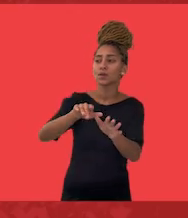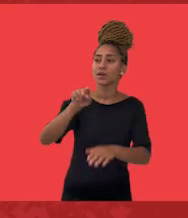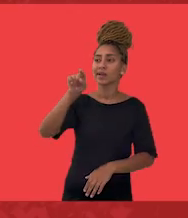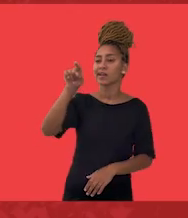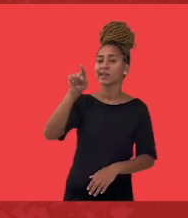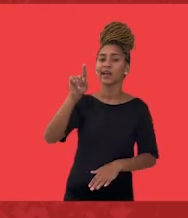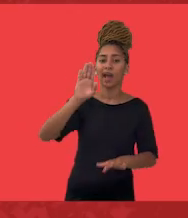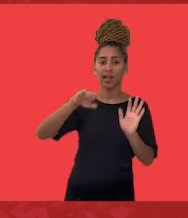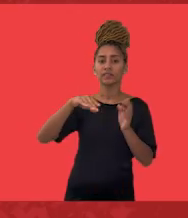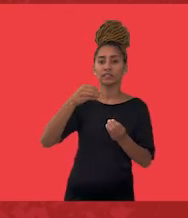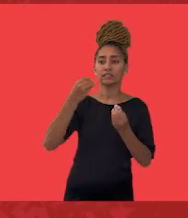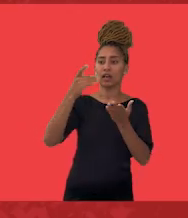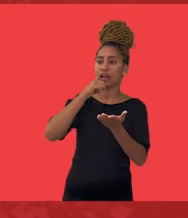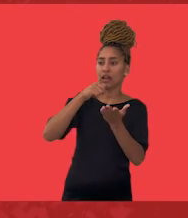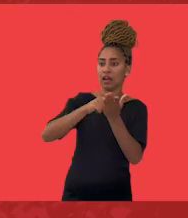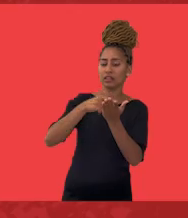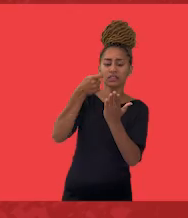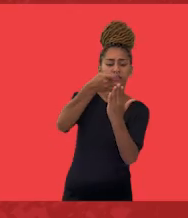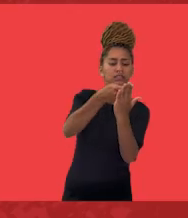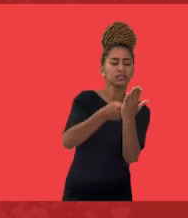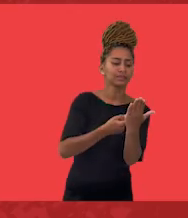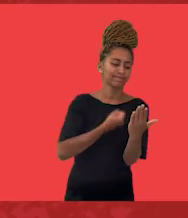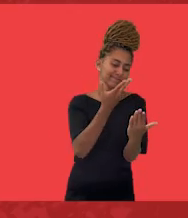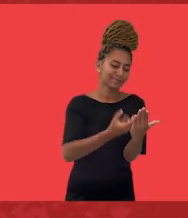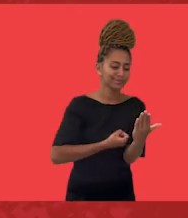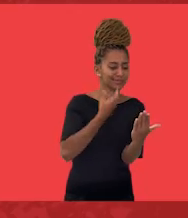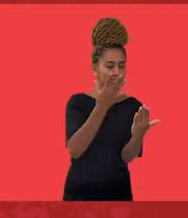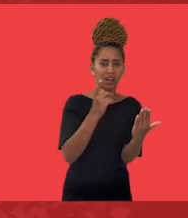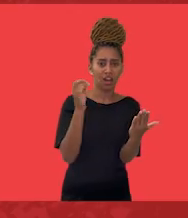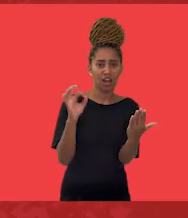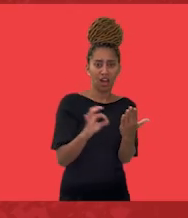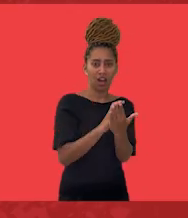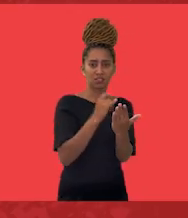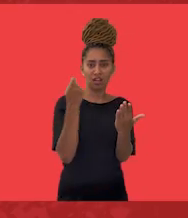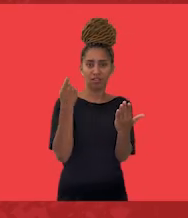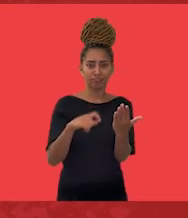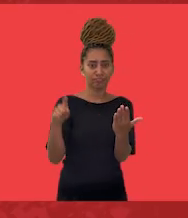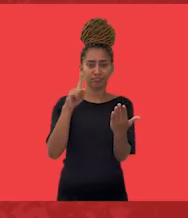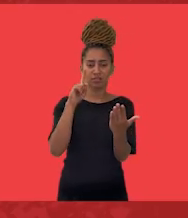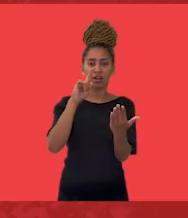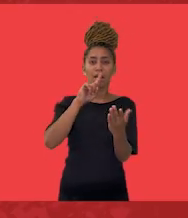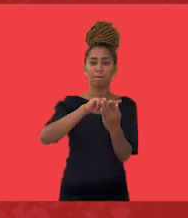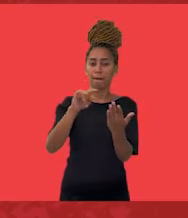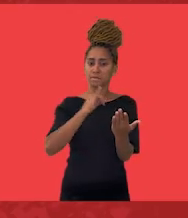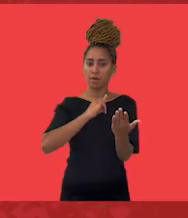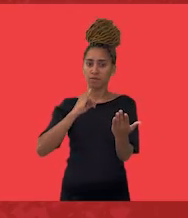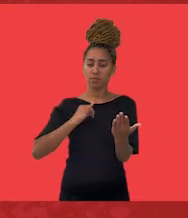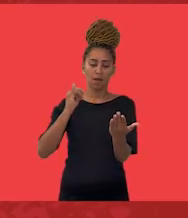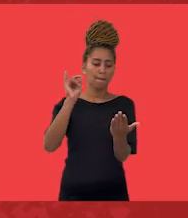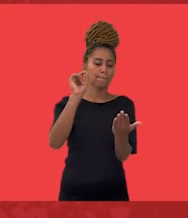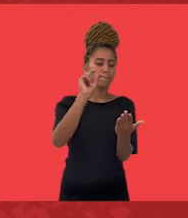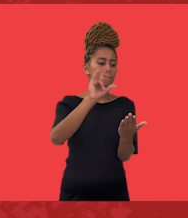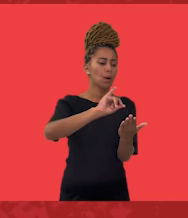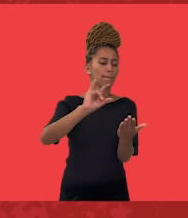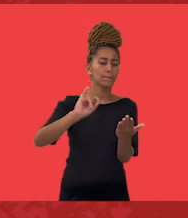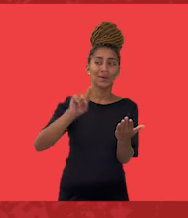decantou. E no banquete de hoje teremos, sabe-se lá, um salafrário